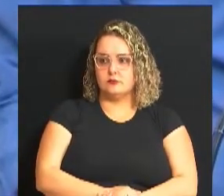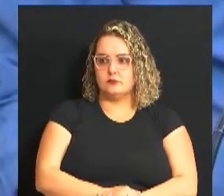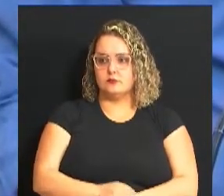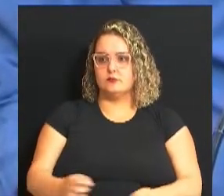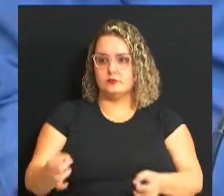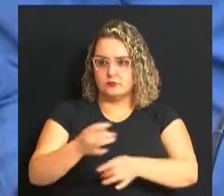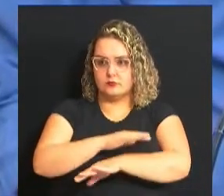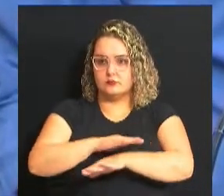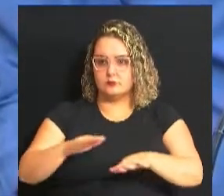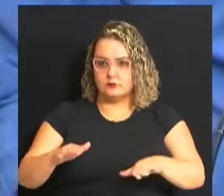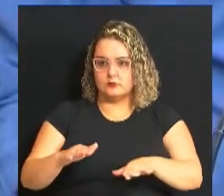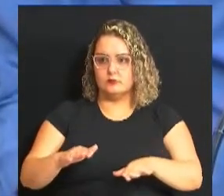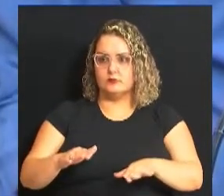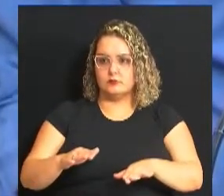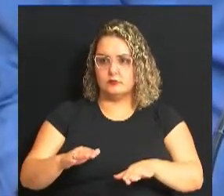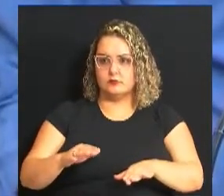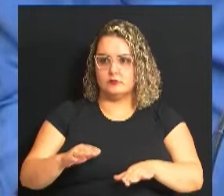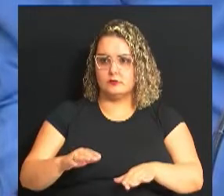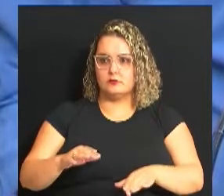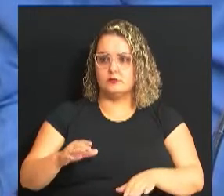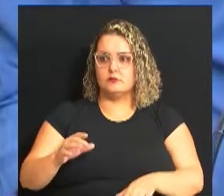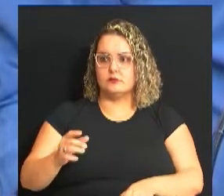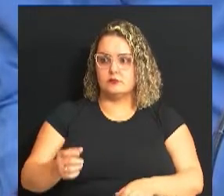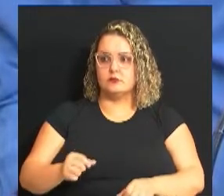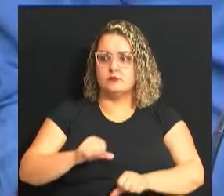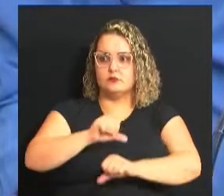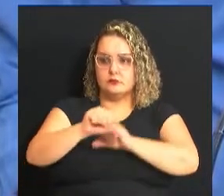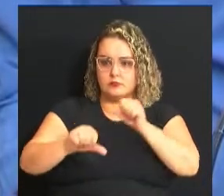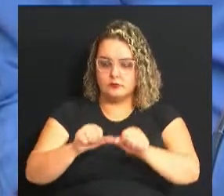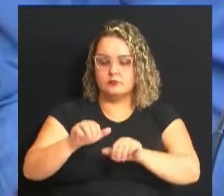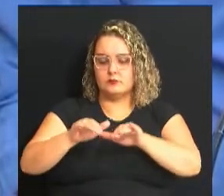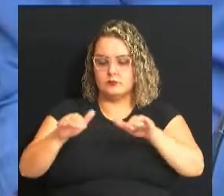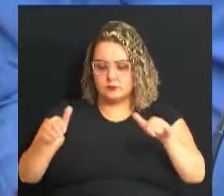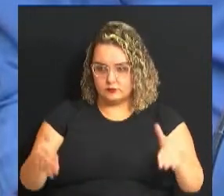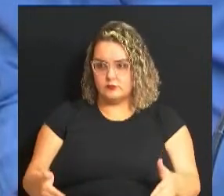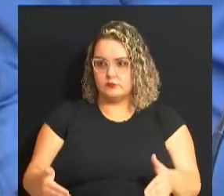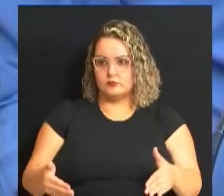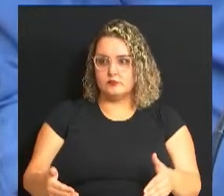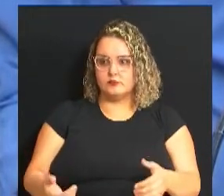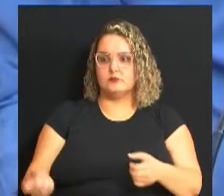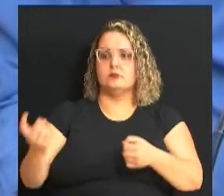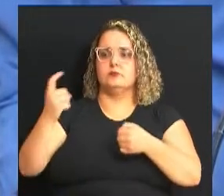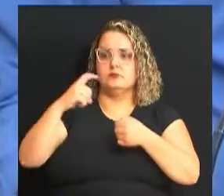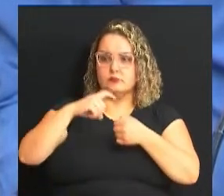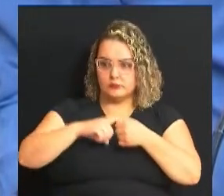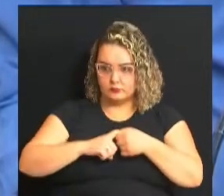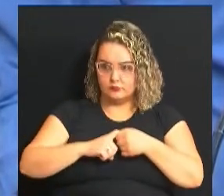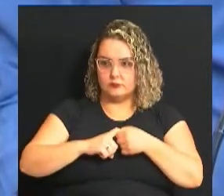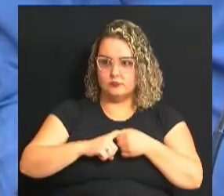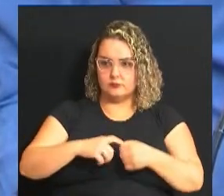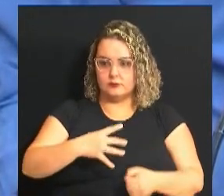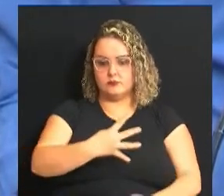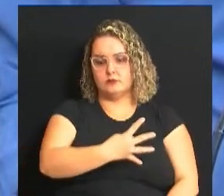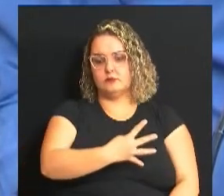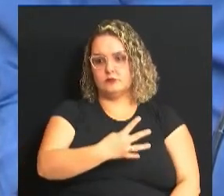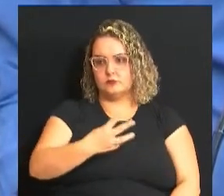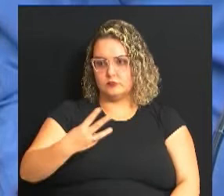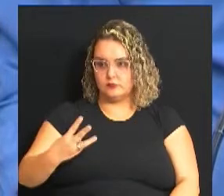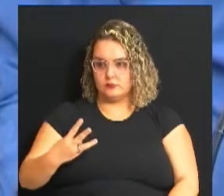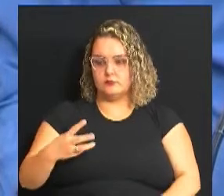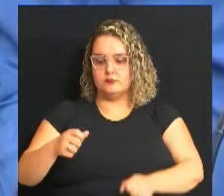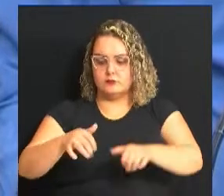Encerrada. Já refaremos a mesa e já retornaremos para a